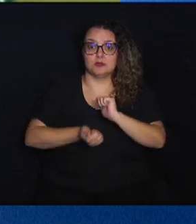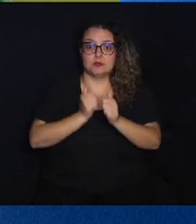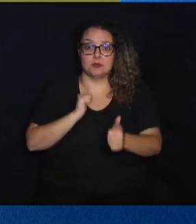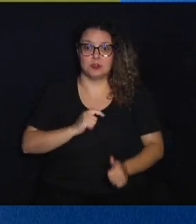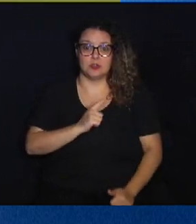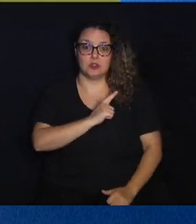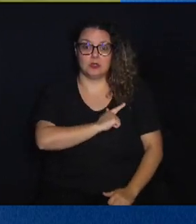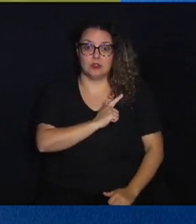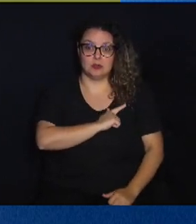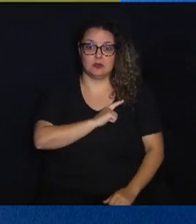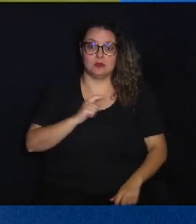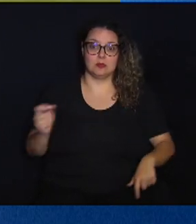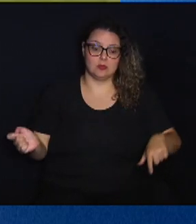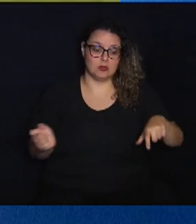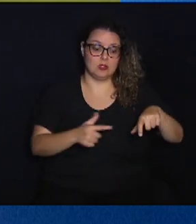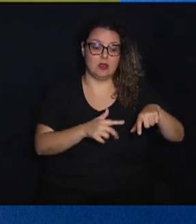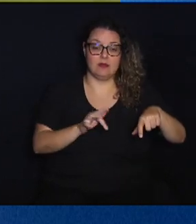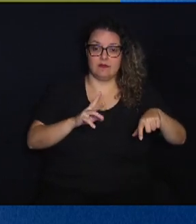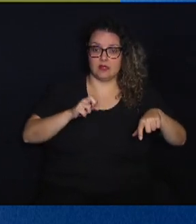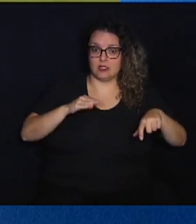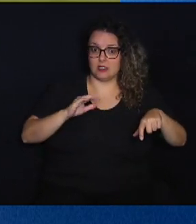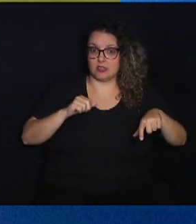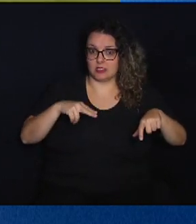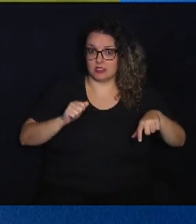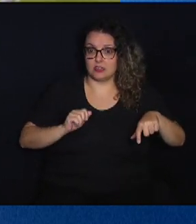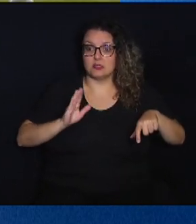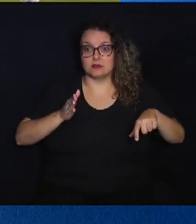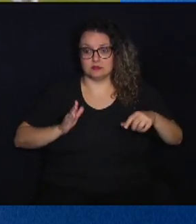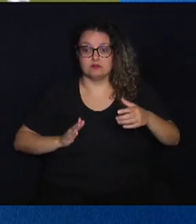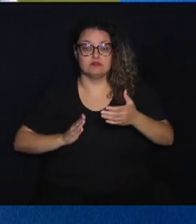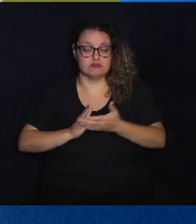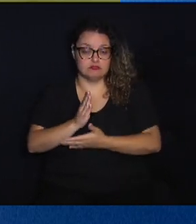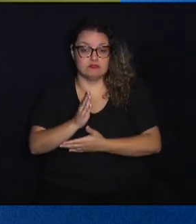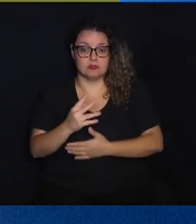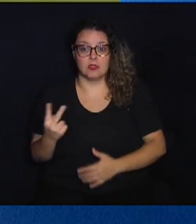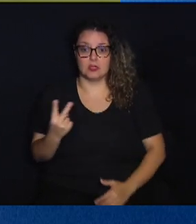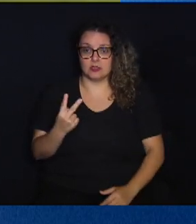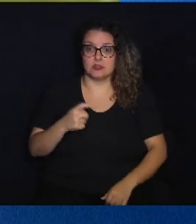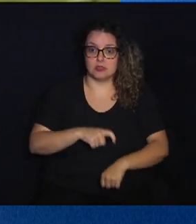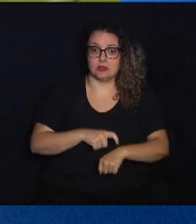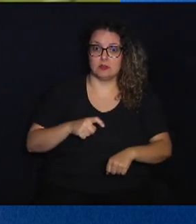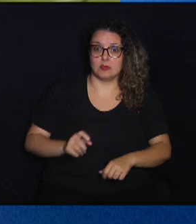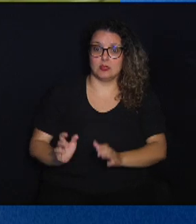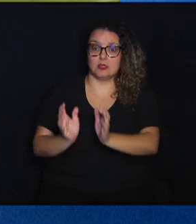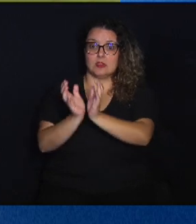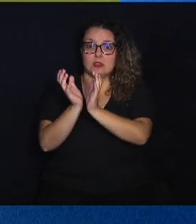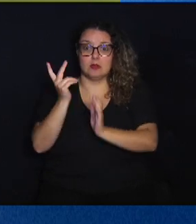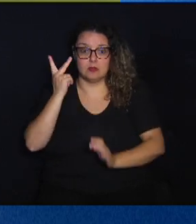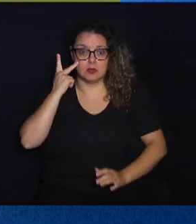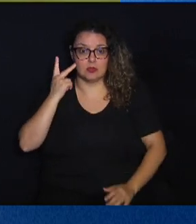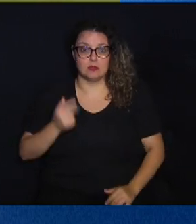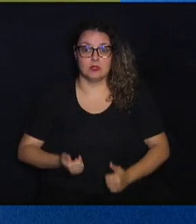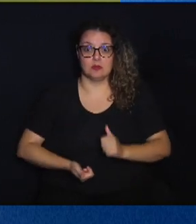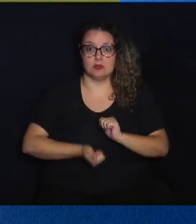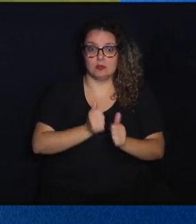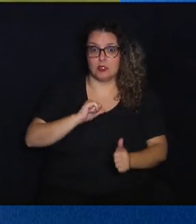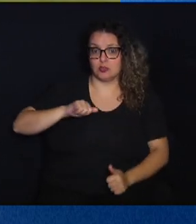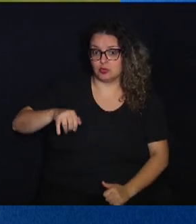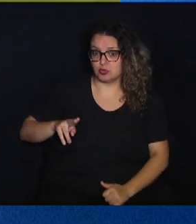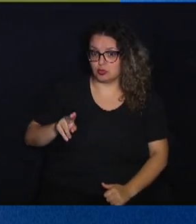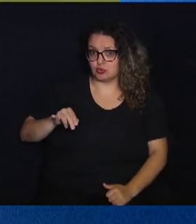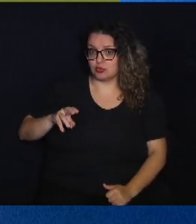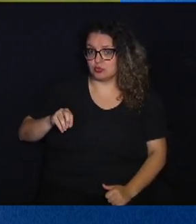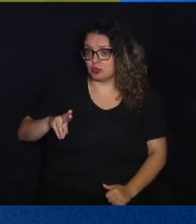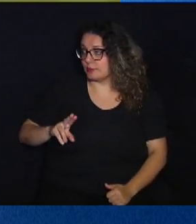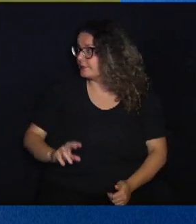Guarani goleia Francana e já está classificado à segunda fase da Copa São Paulo de Futebol Júnior.